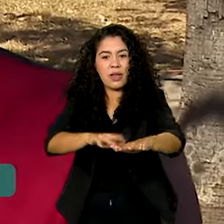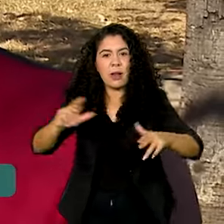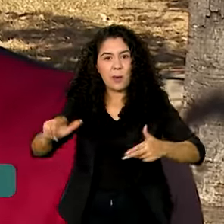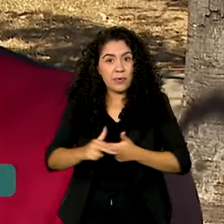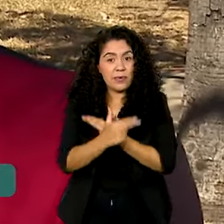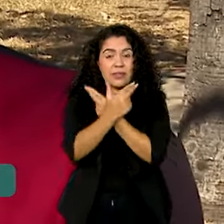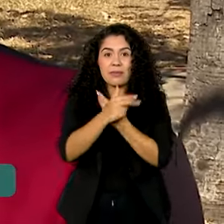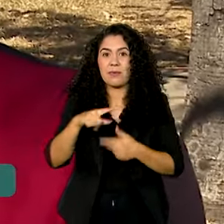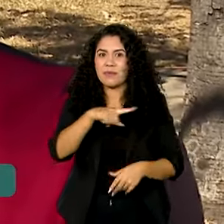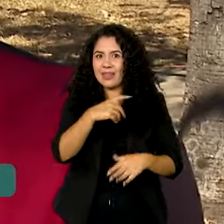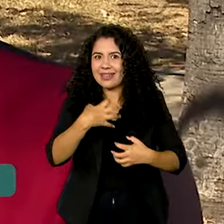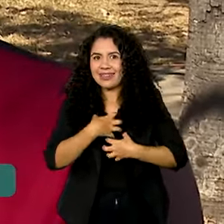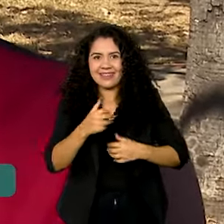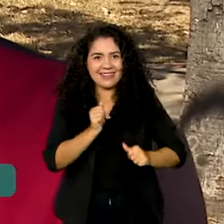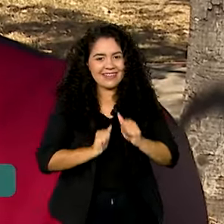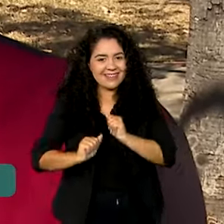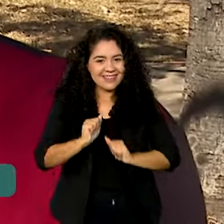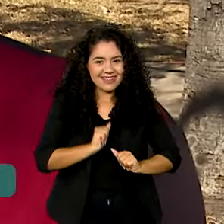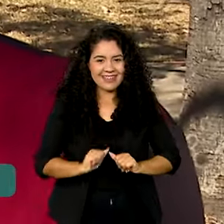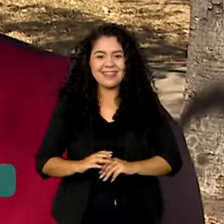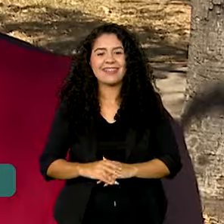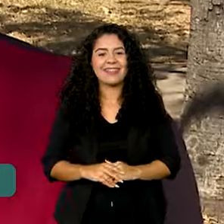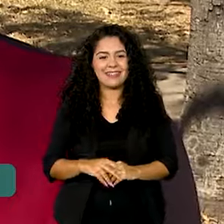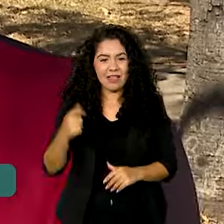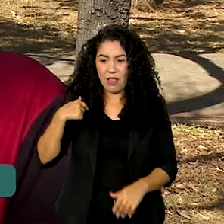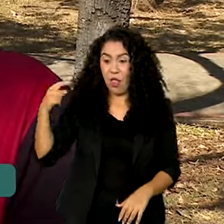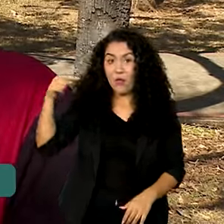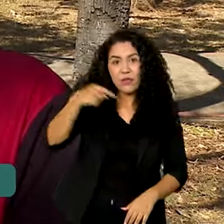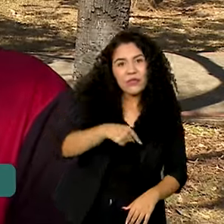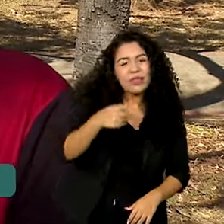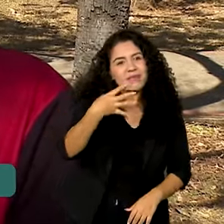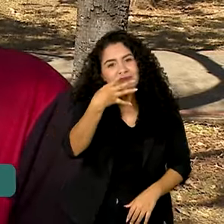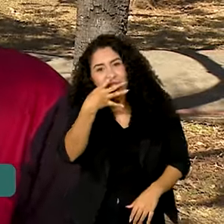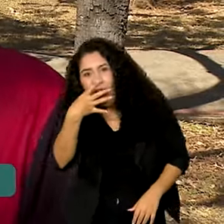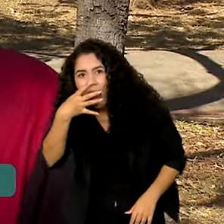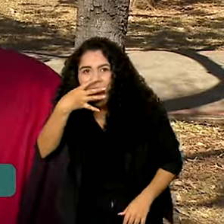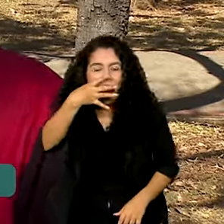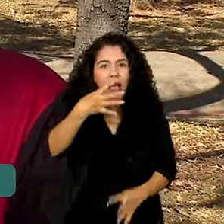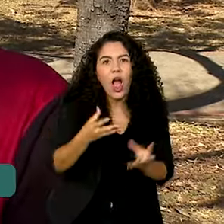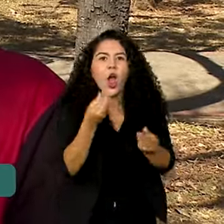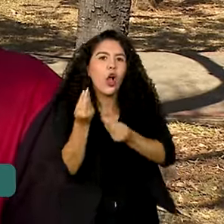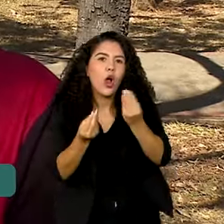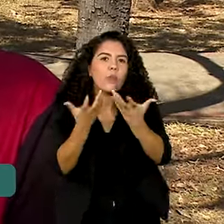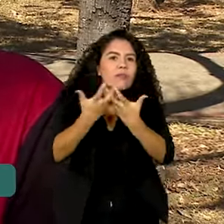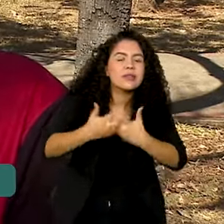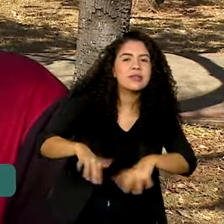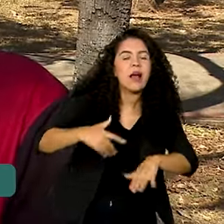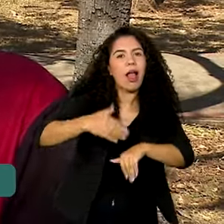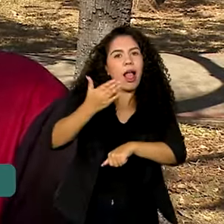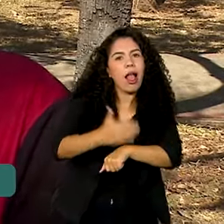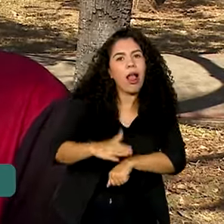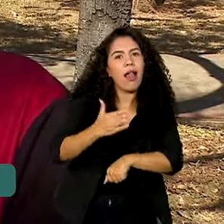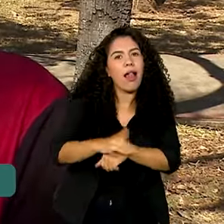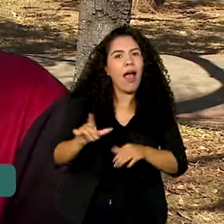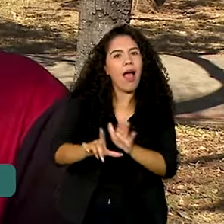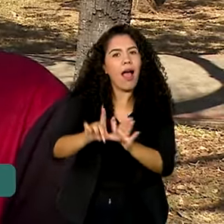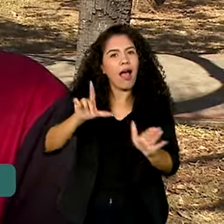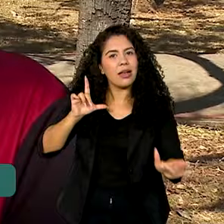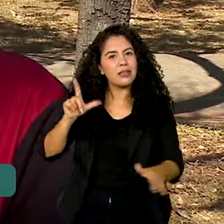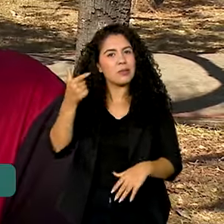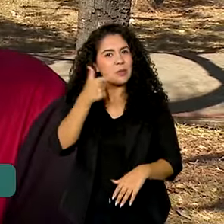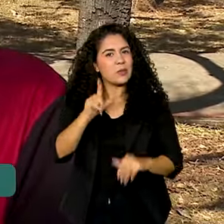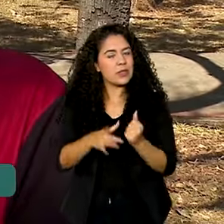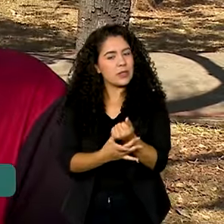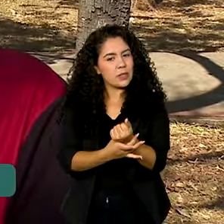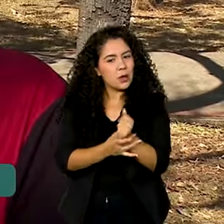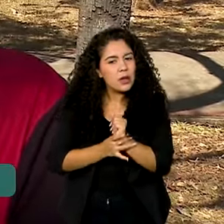chegar a essa data? Já veio até para o ensaio? Sim, eu vim aqui, veio o ensaio para ver como é que vai ser a organização do desfile para chegar com